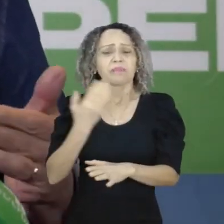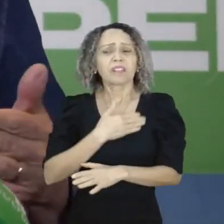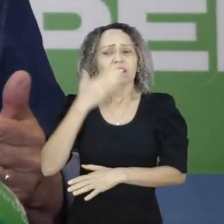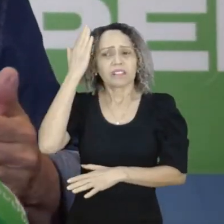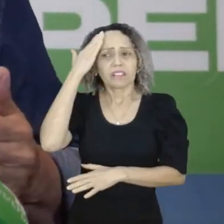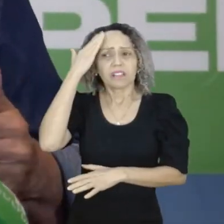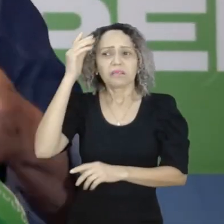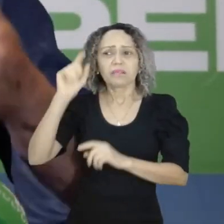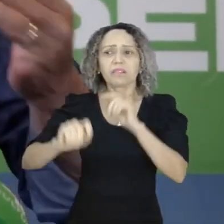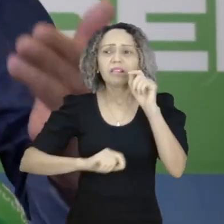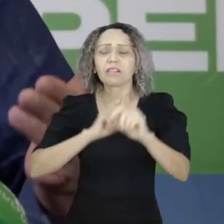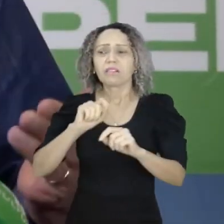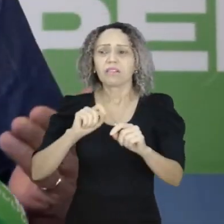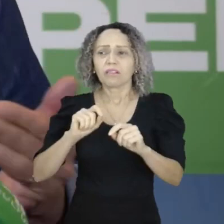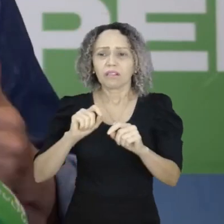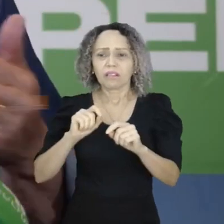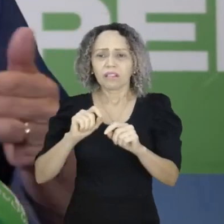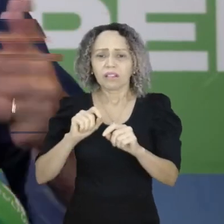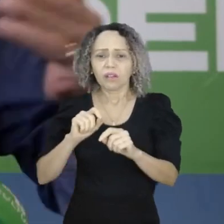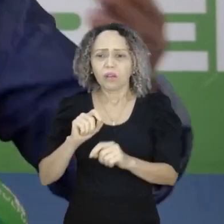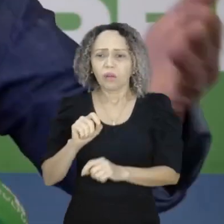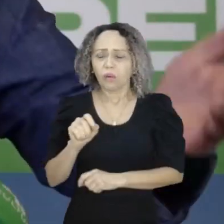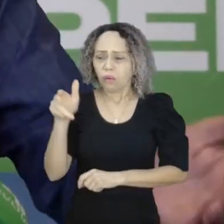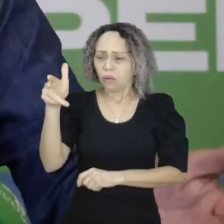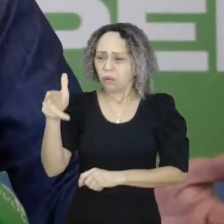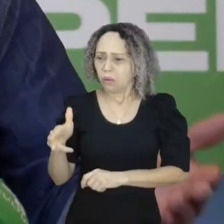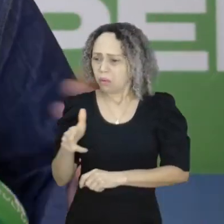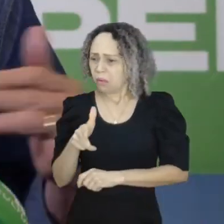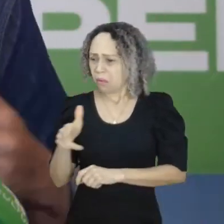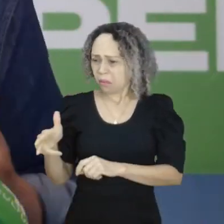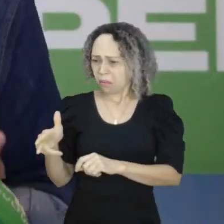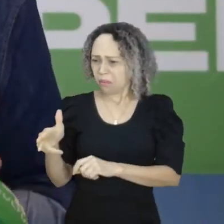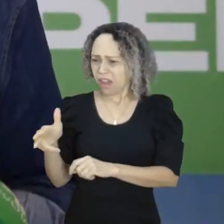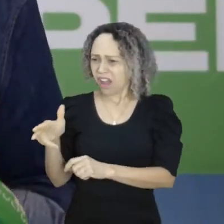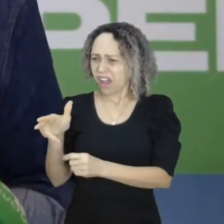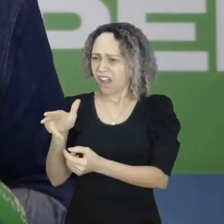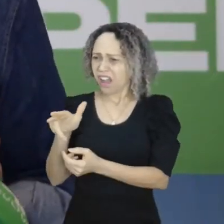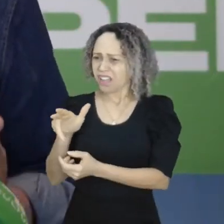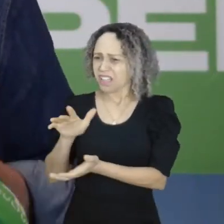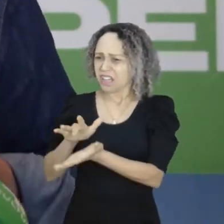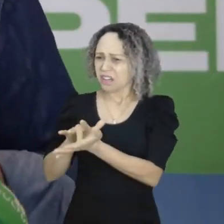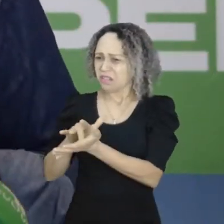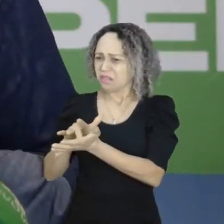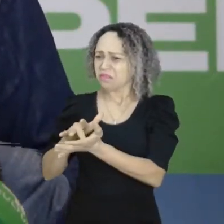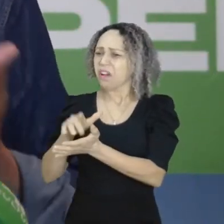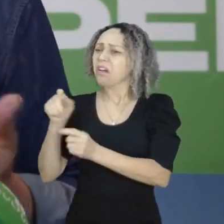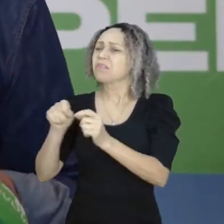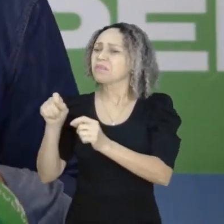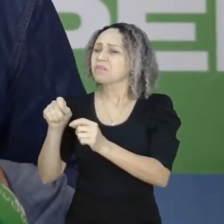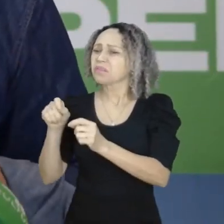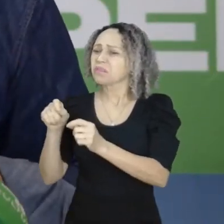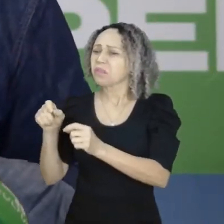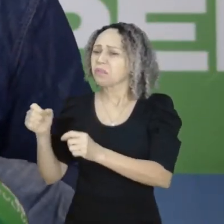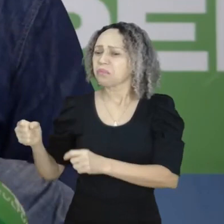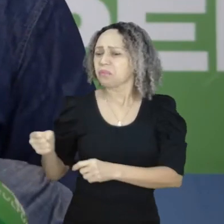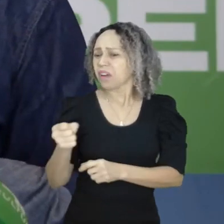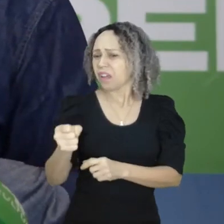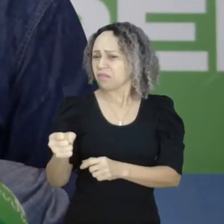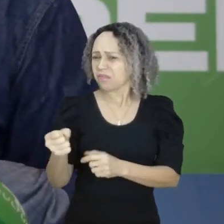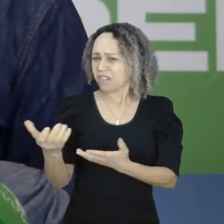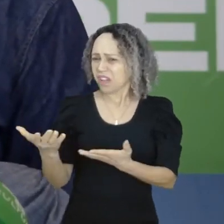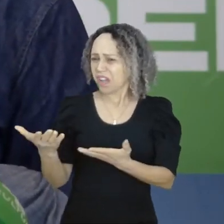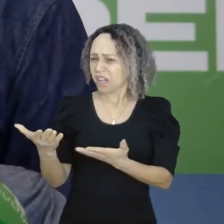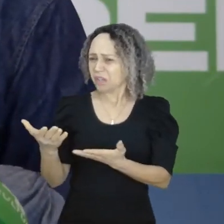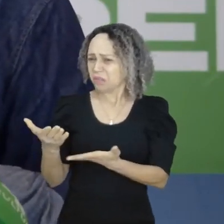sabemos, sabe, que até o padre foi levado como laranja dele para o debate. Ou seja, é uma pena que